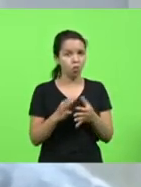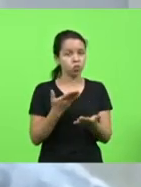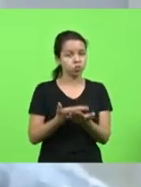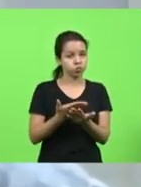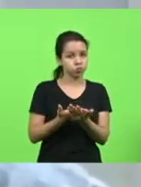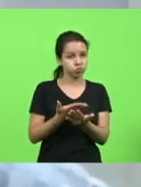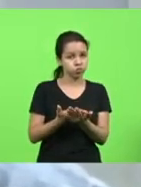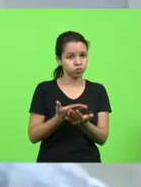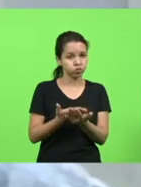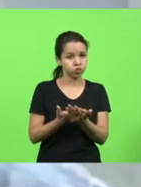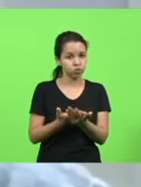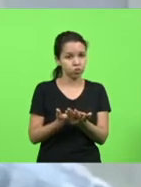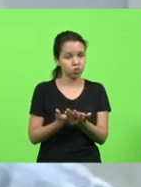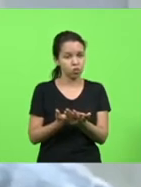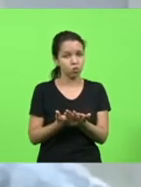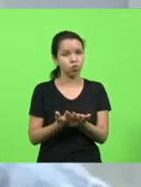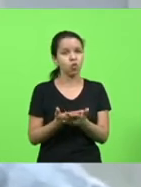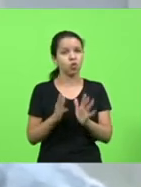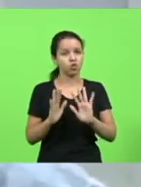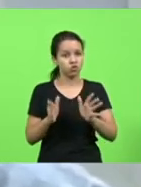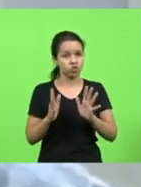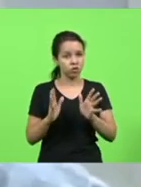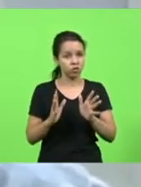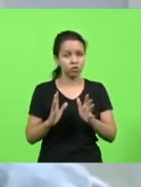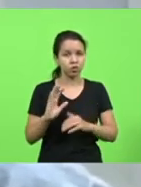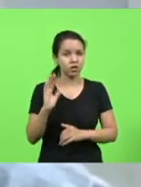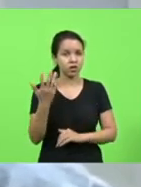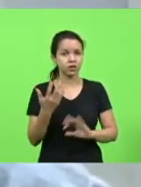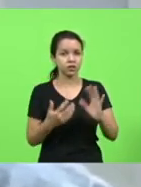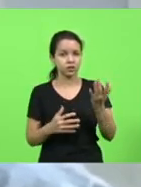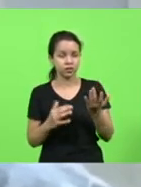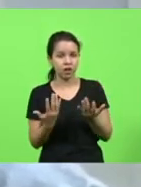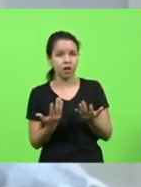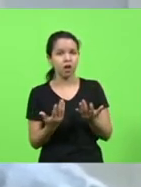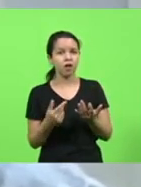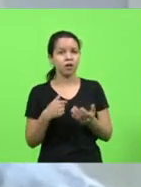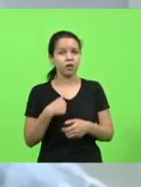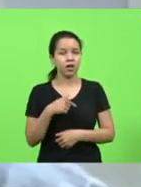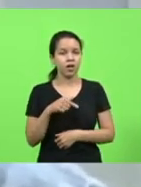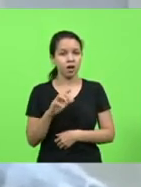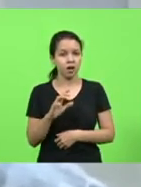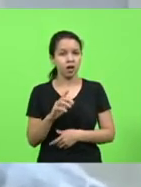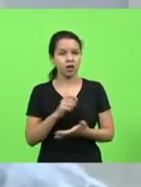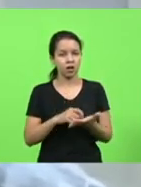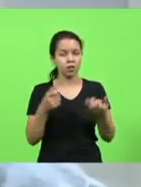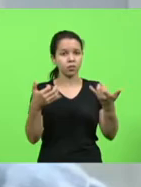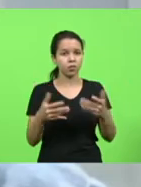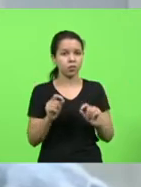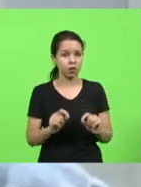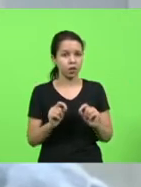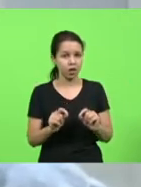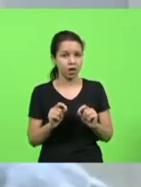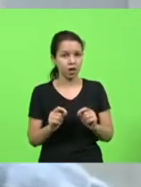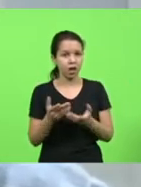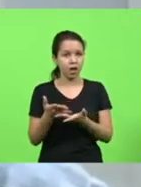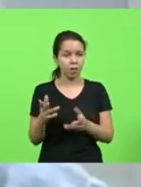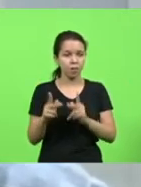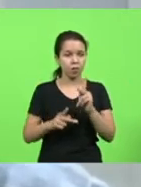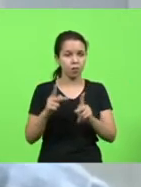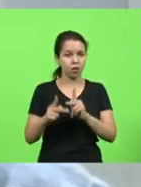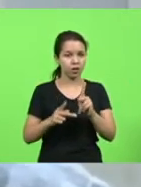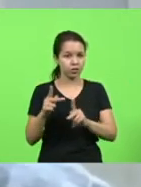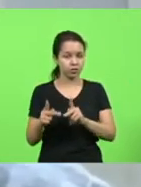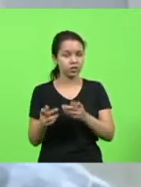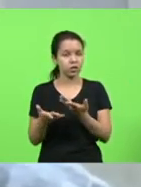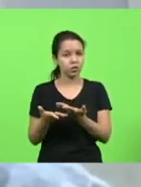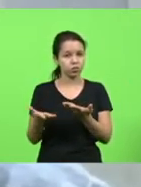estudos de uma série de casos e cortes em adultos descrevem que, em relação à população em geral, pessoas